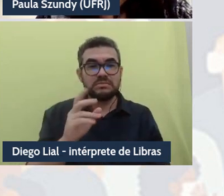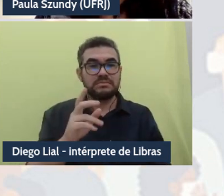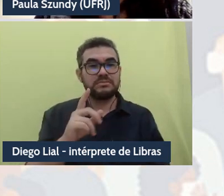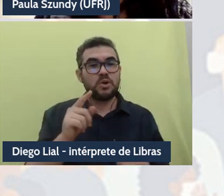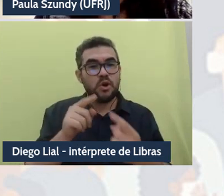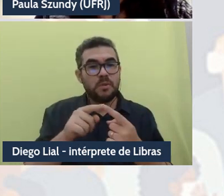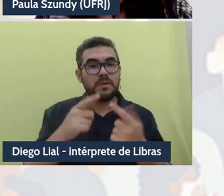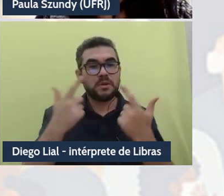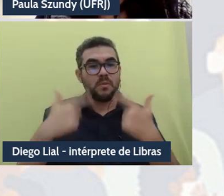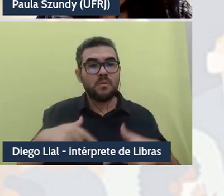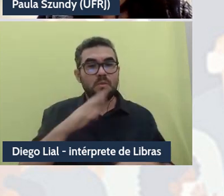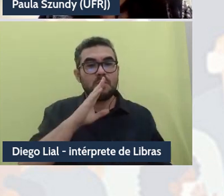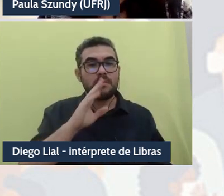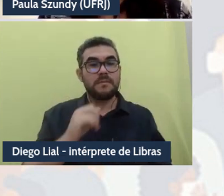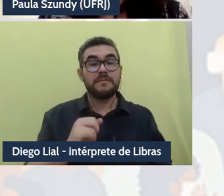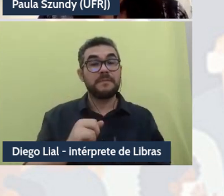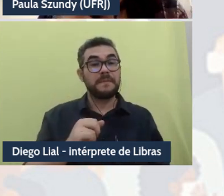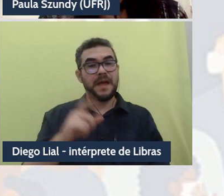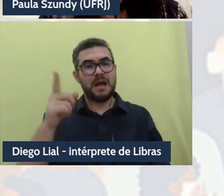usam